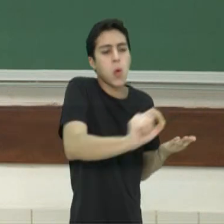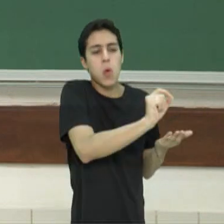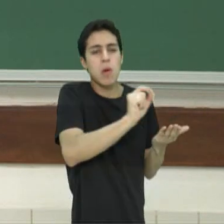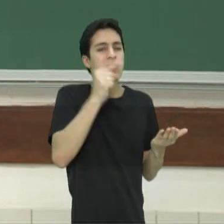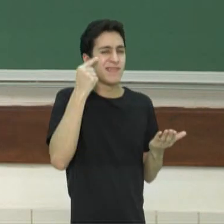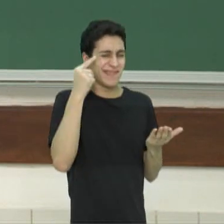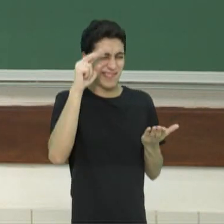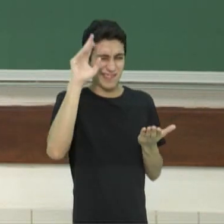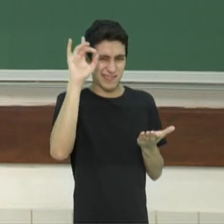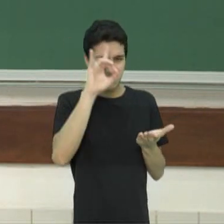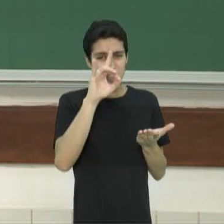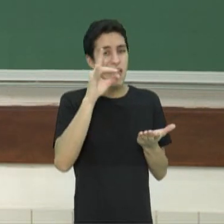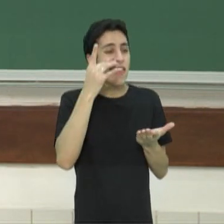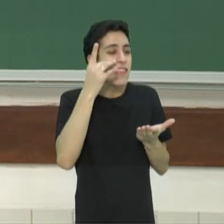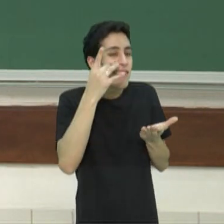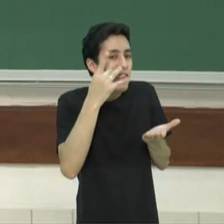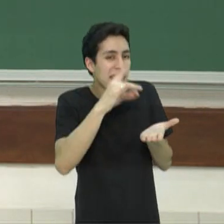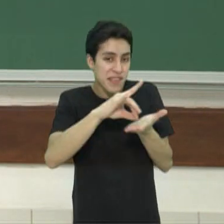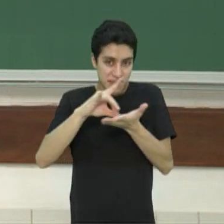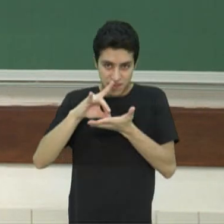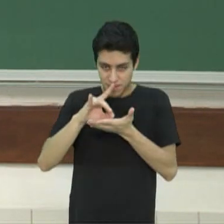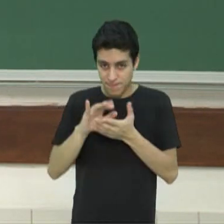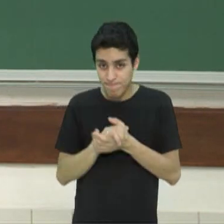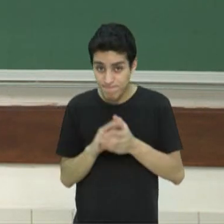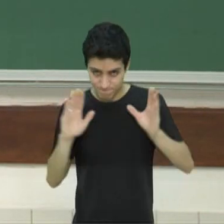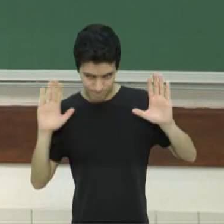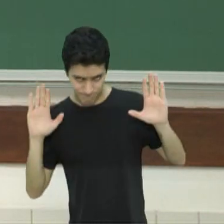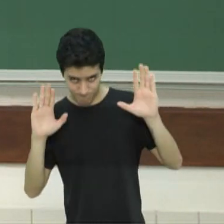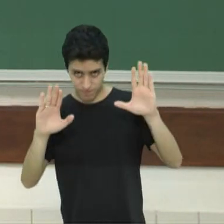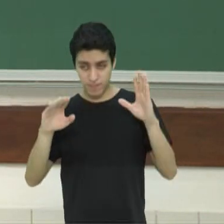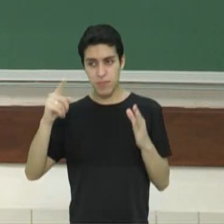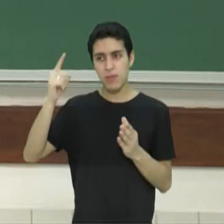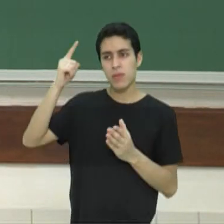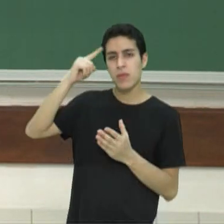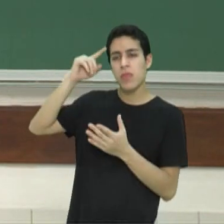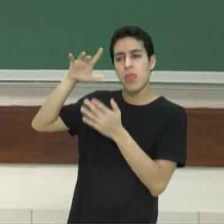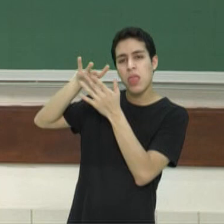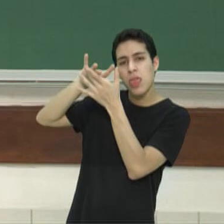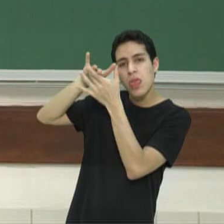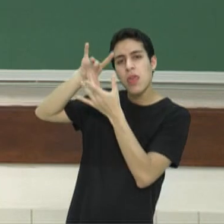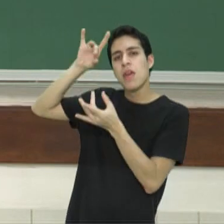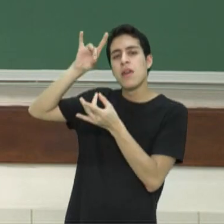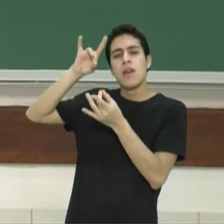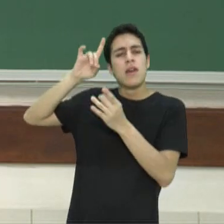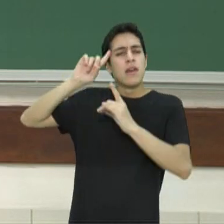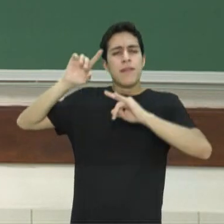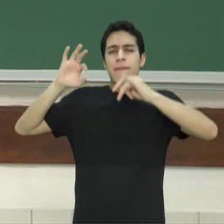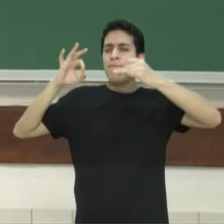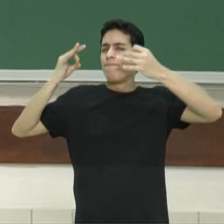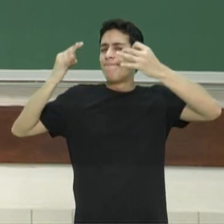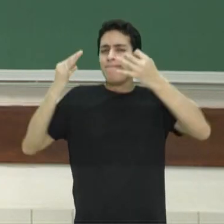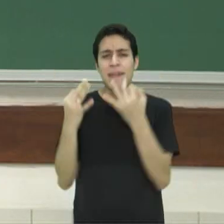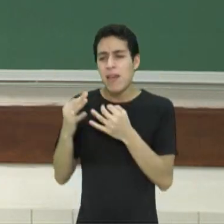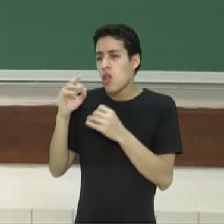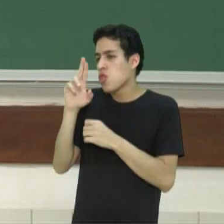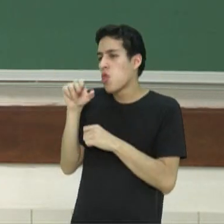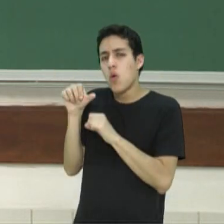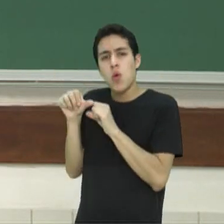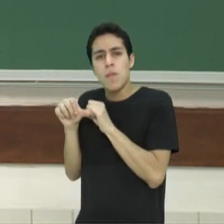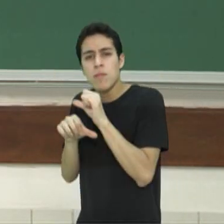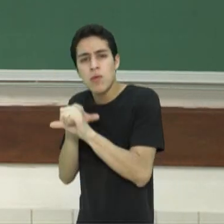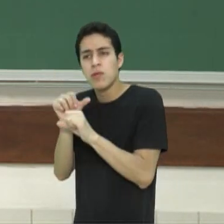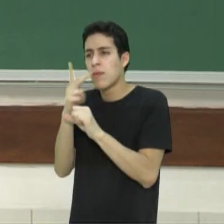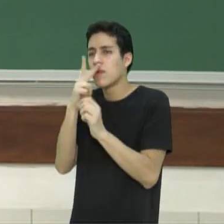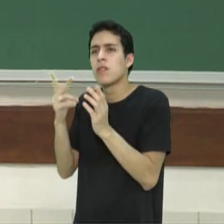dia, ok? No mundo das ideias estão o quê? As ideias perfeitas, imutáveis de tudo que